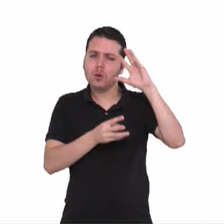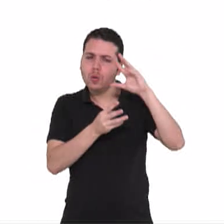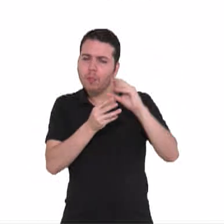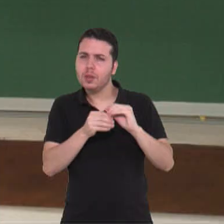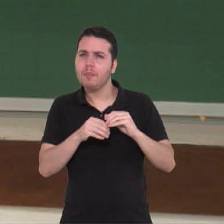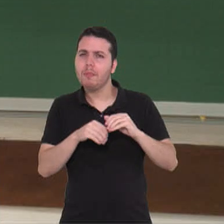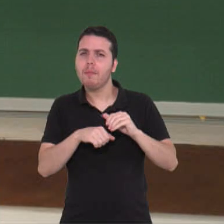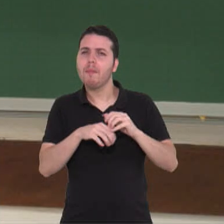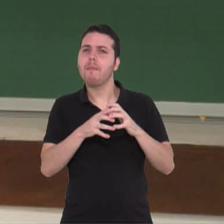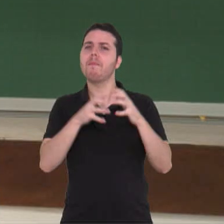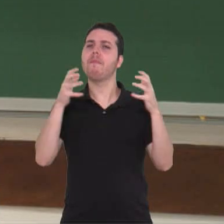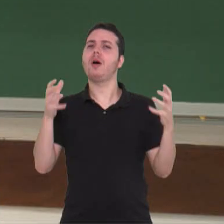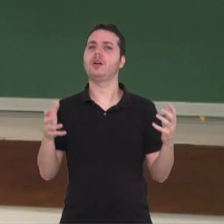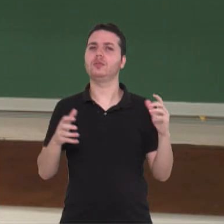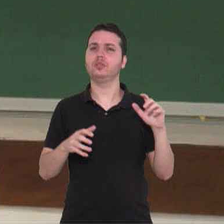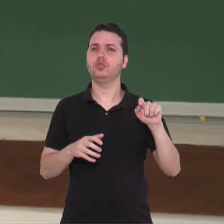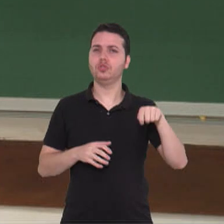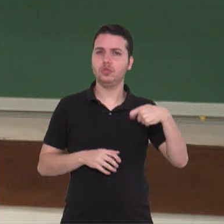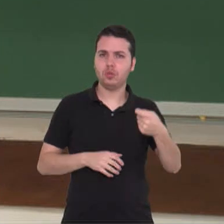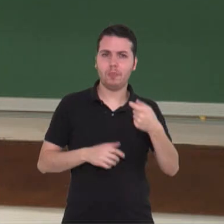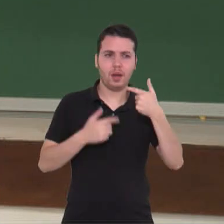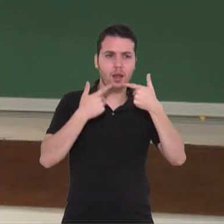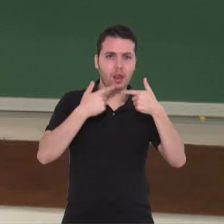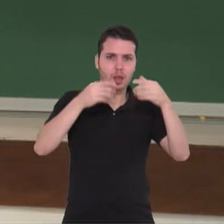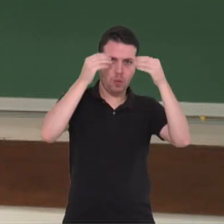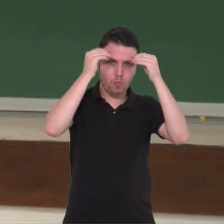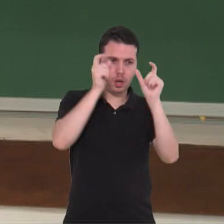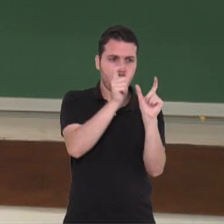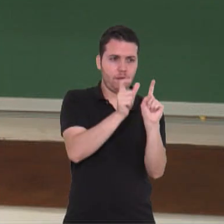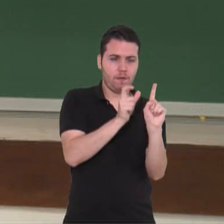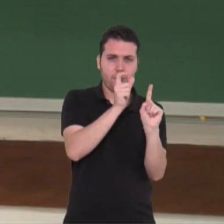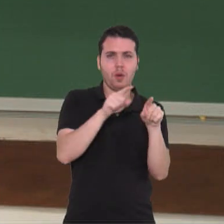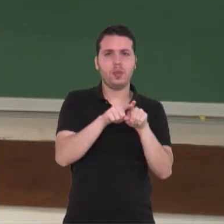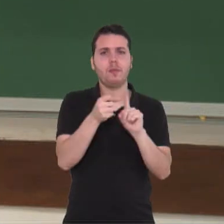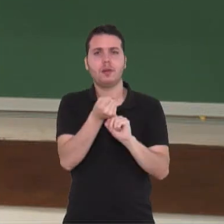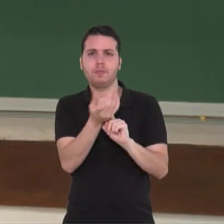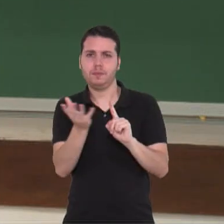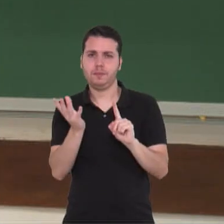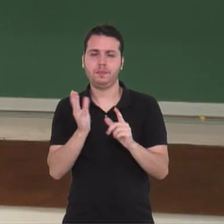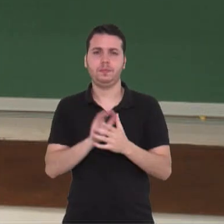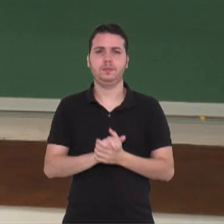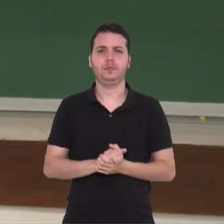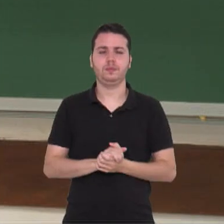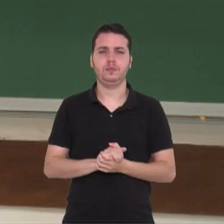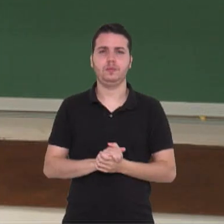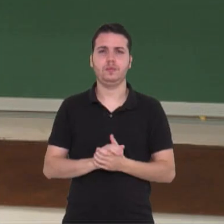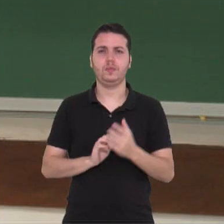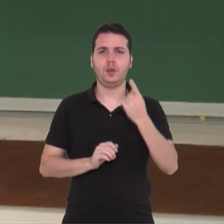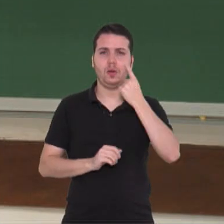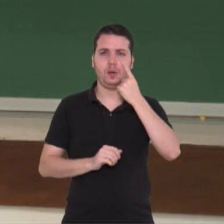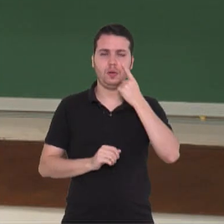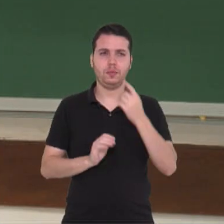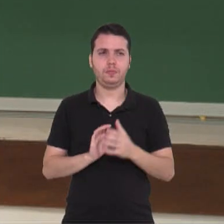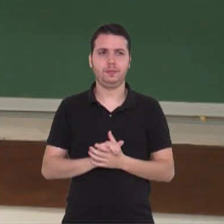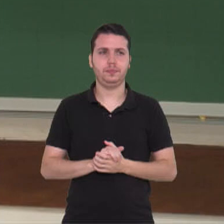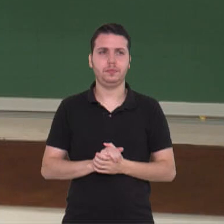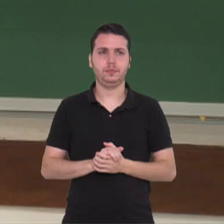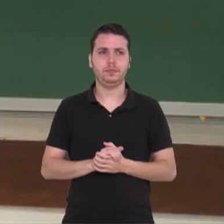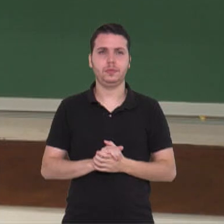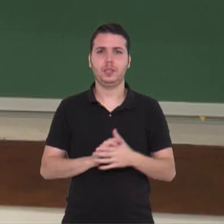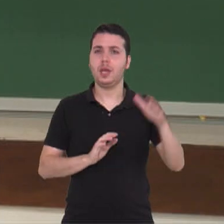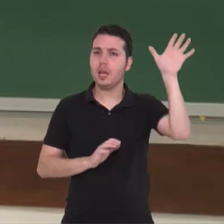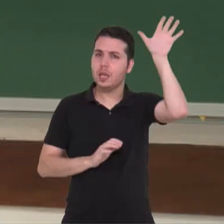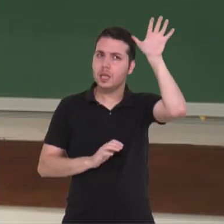relação até mesmo, não só a linguagem verbal, quanto a não verbal também. Então, observe, o que, que o